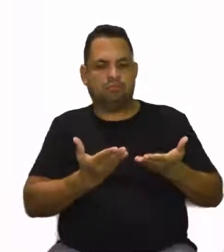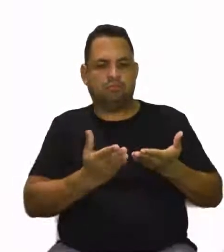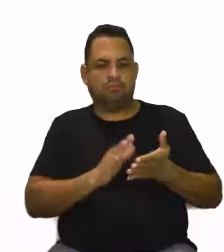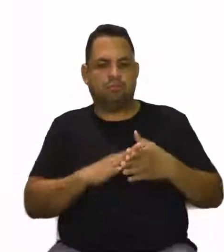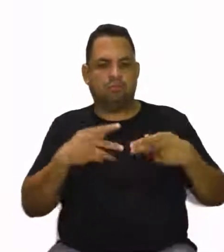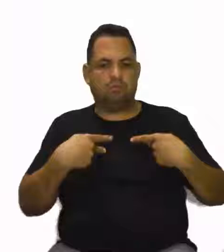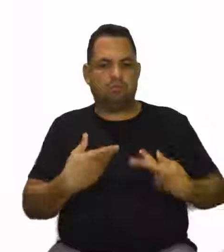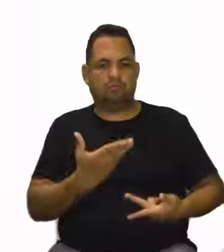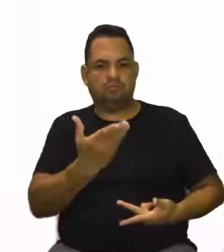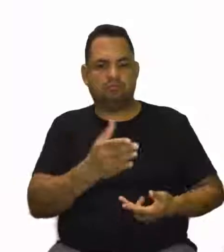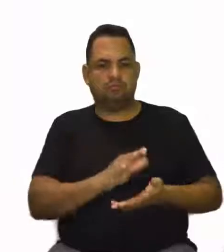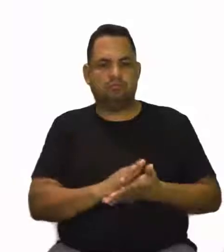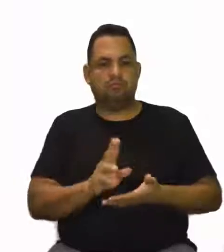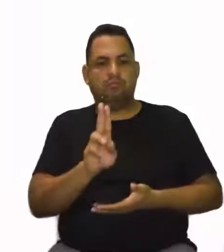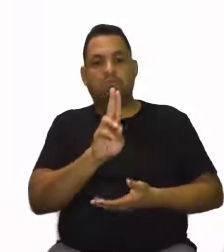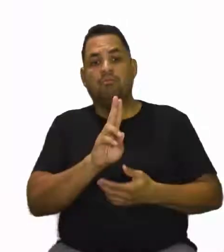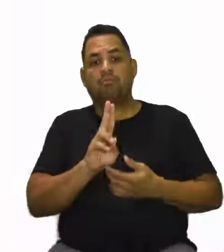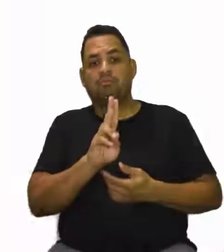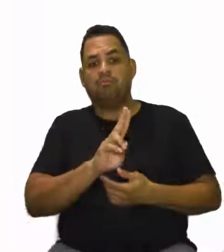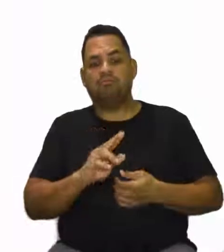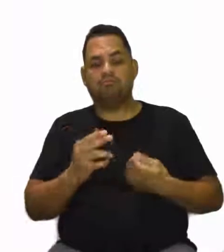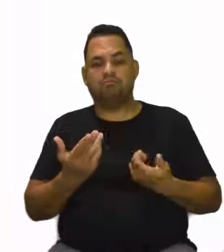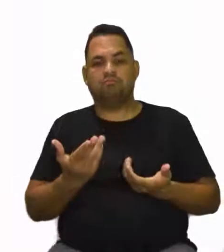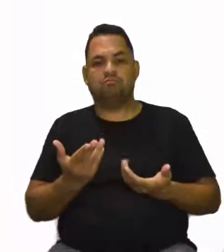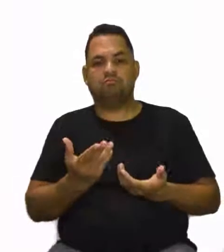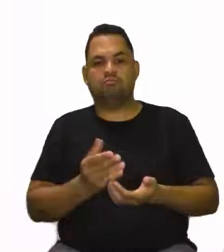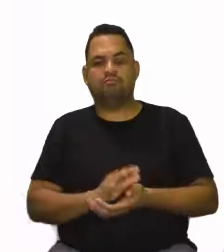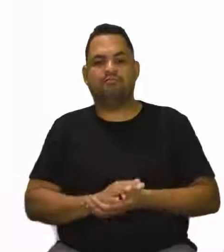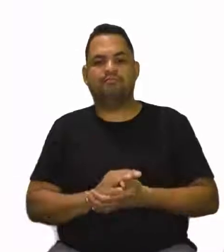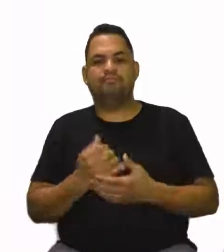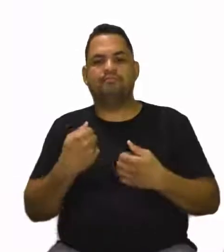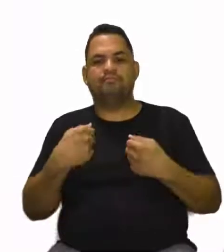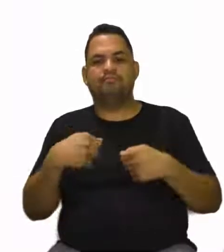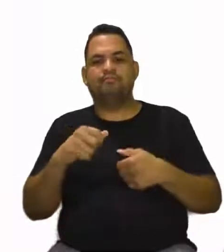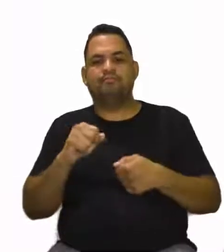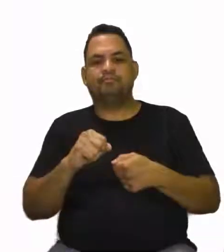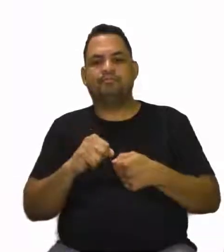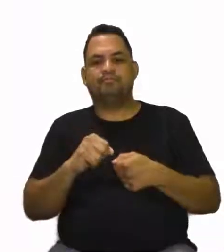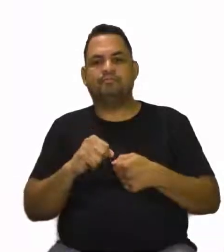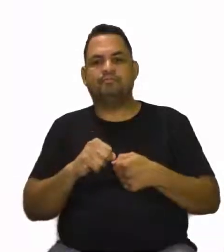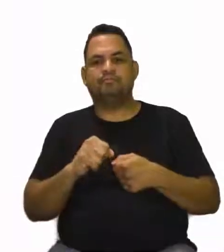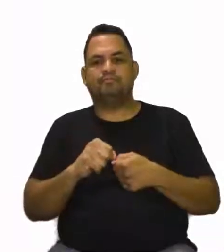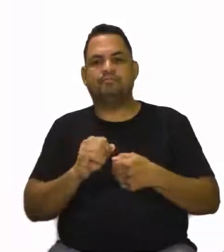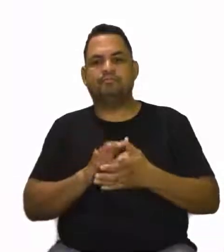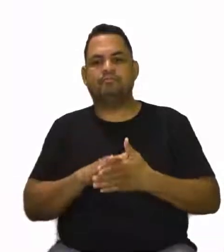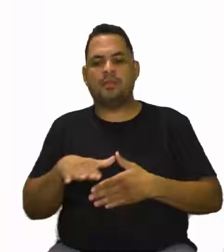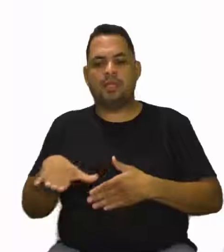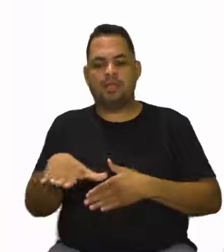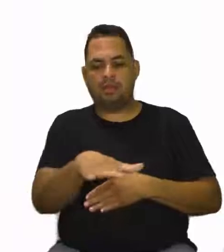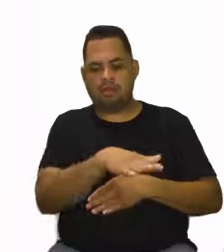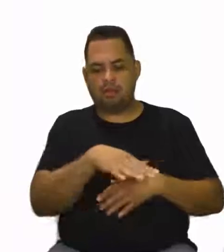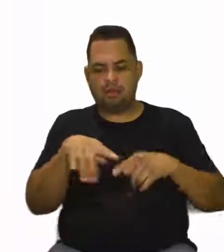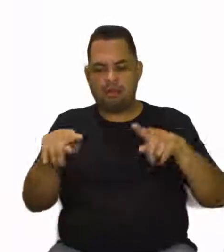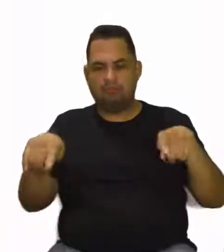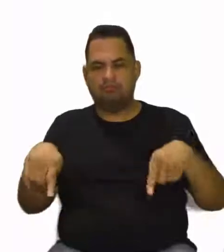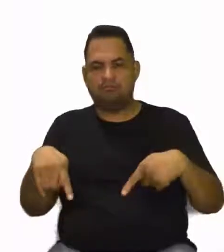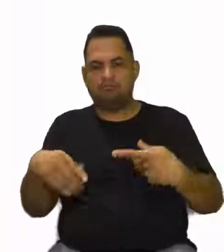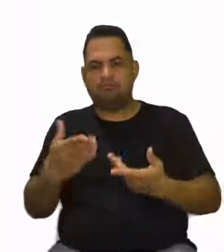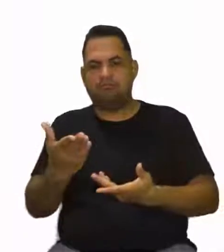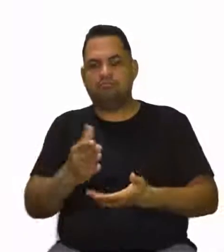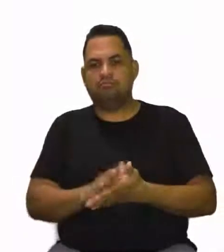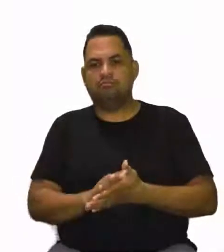corpo. Então, eu posso utilizar o peso do próprio corpo. Eu posso fazer em campos também,